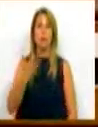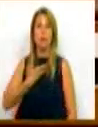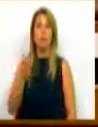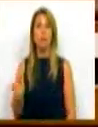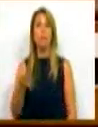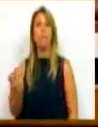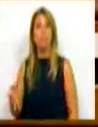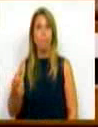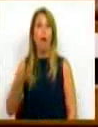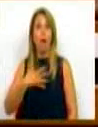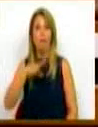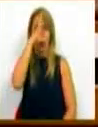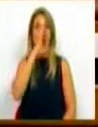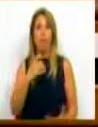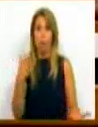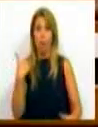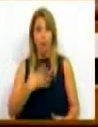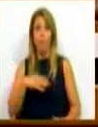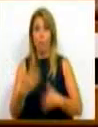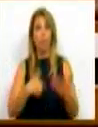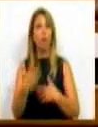e pretende continuar a governar Portugal.